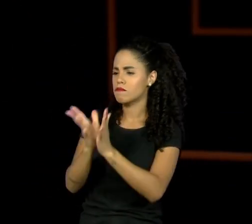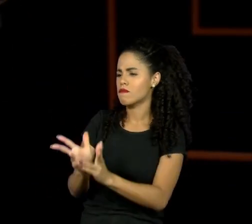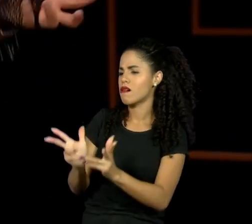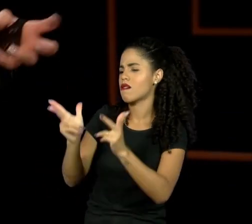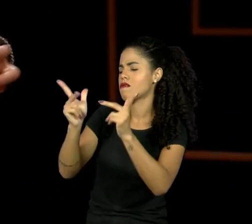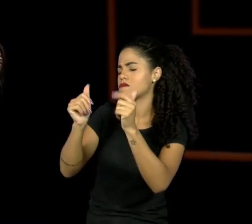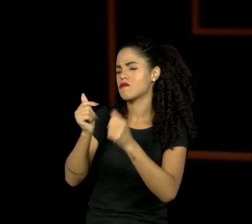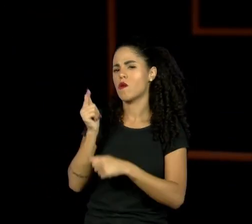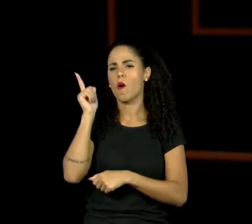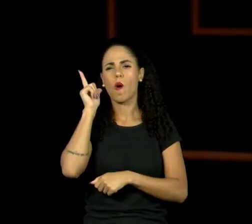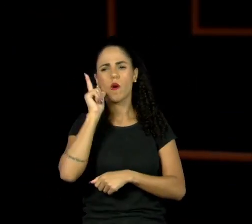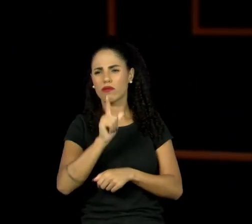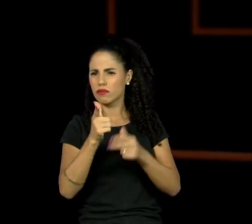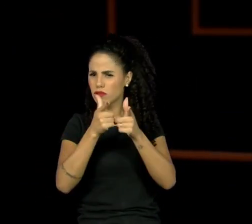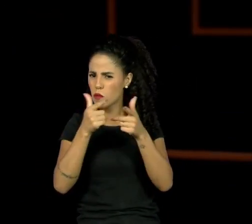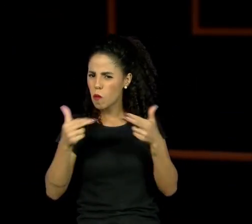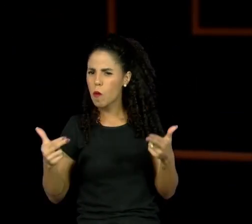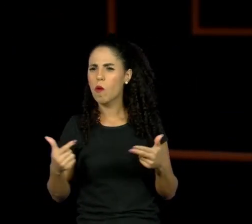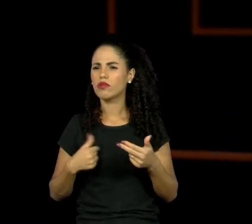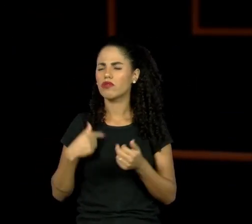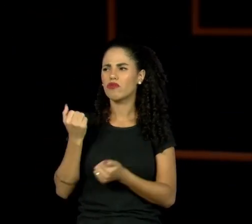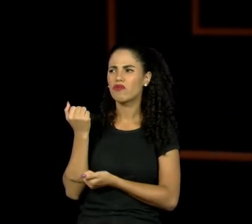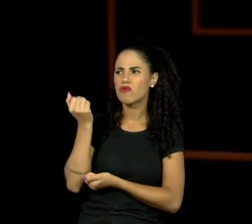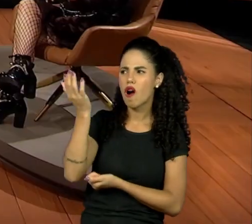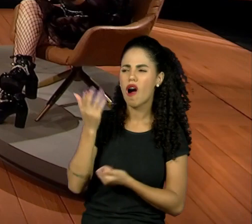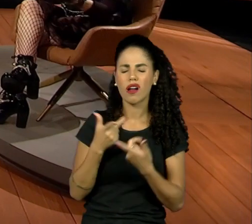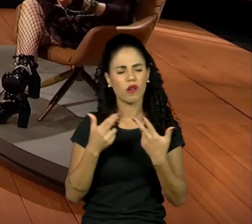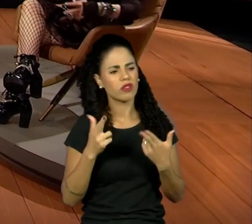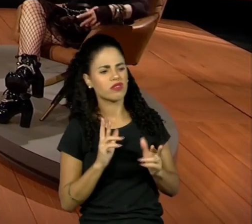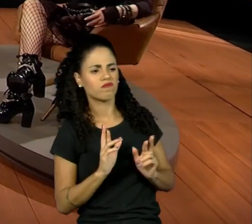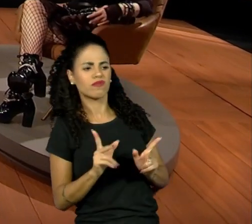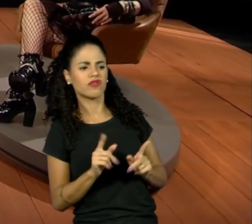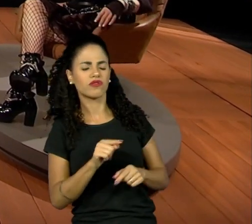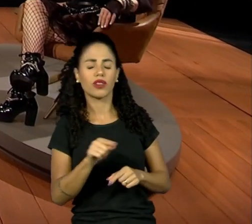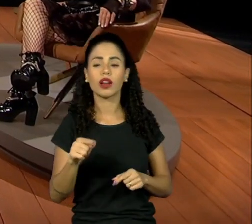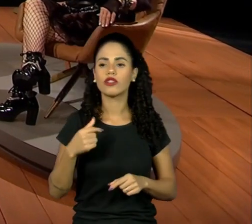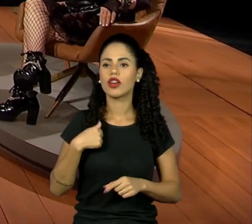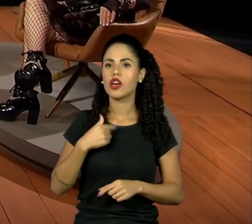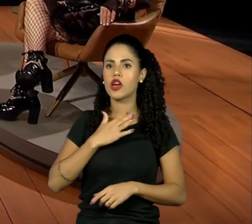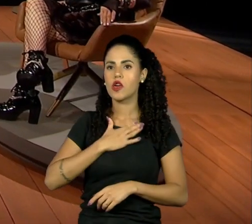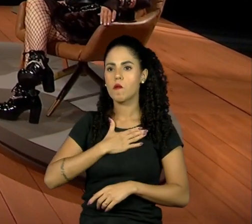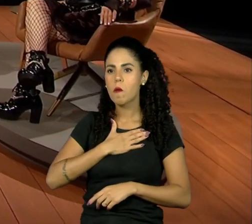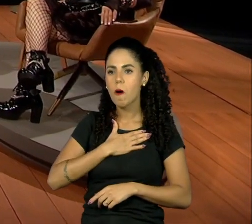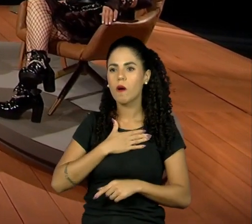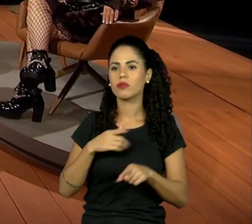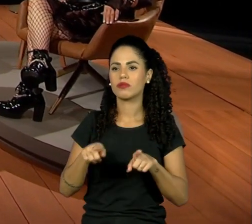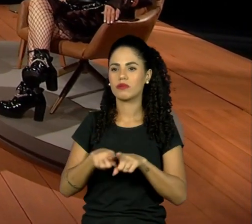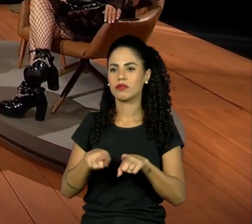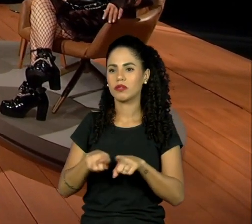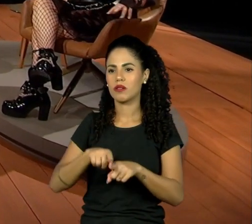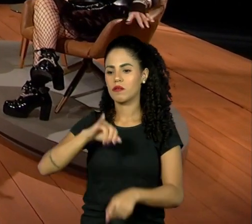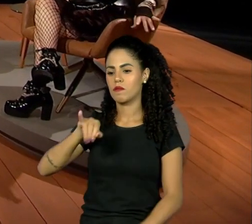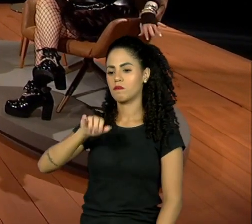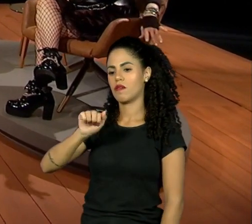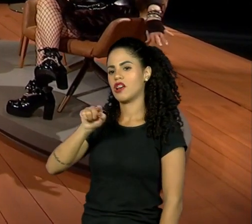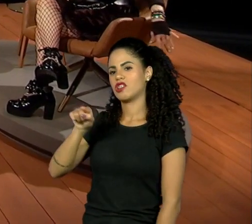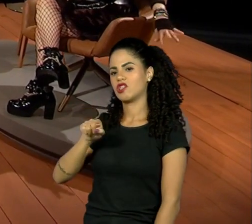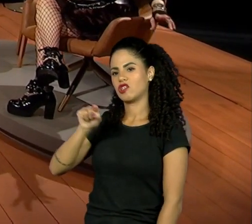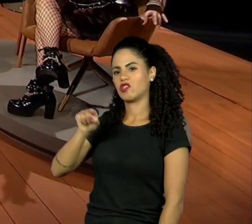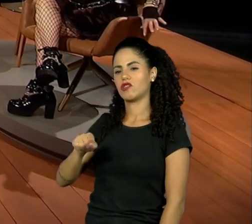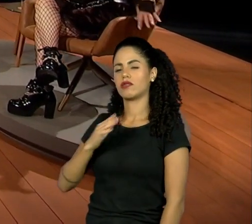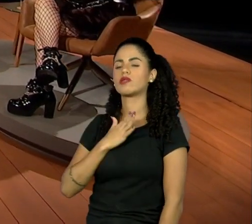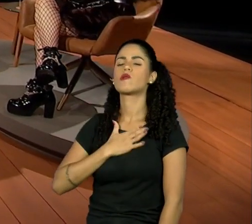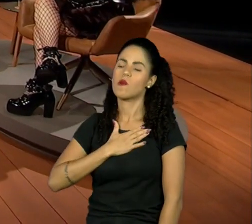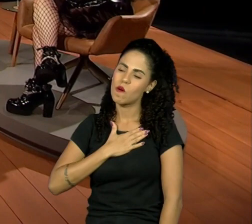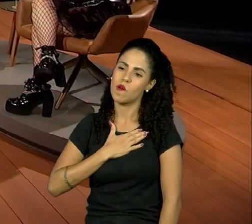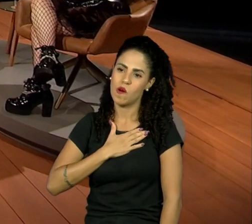tanto brejerice quanto uma coisa internacional, ao mesmo tempo uma loucura. Eu tenho muito pezinho no jazz, da Ella Fitzgerald, do Louis